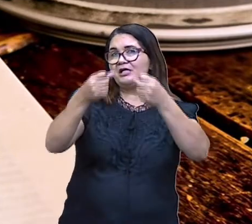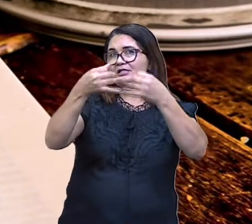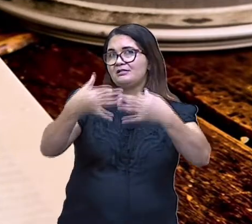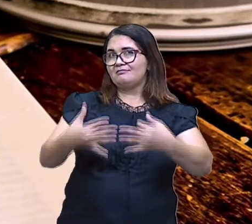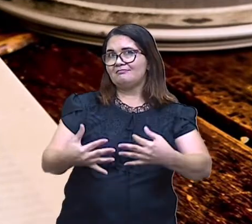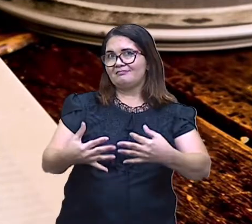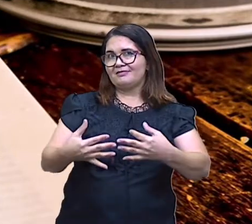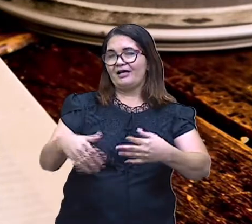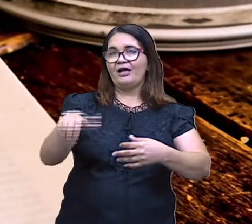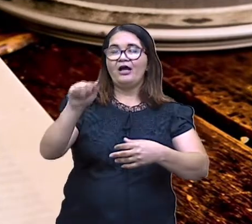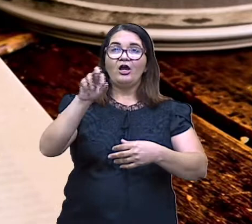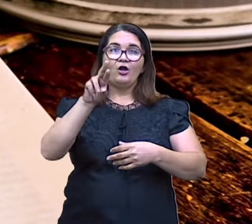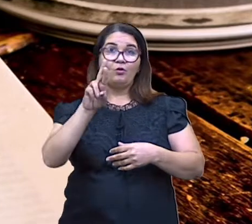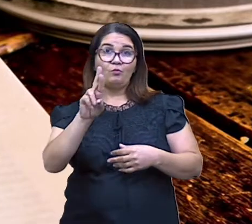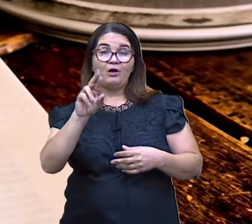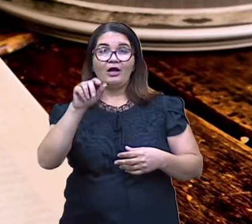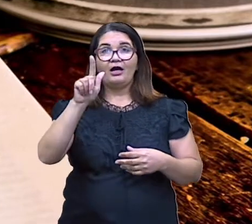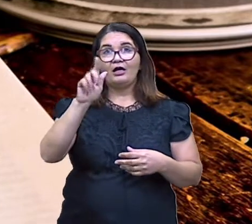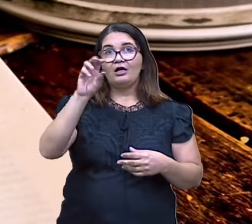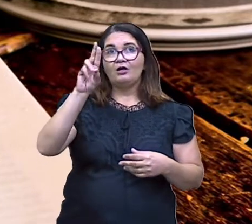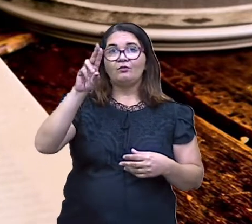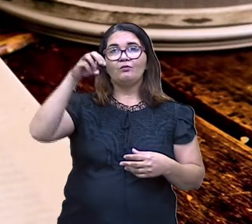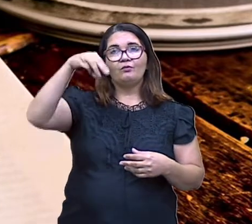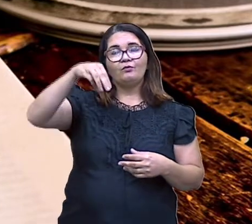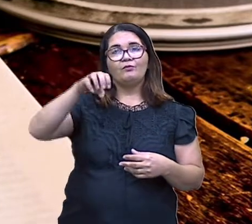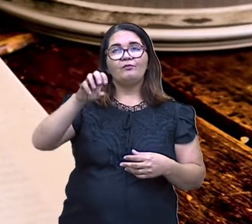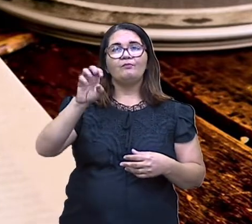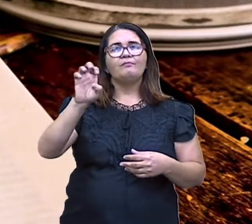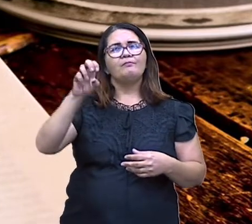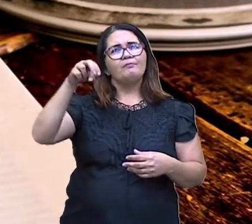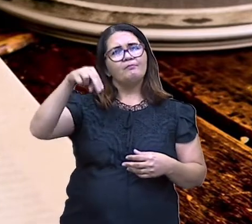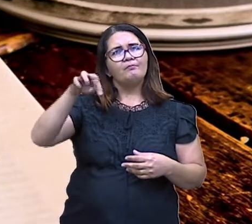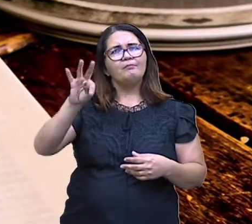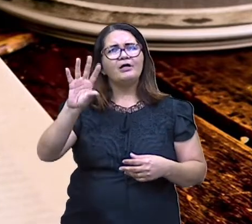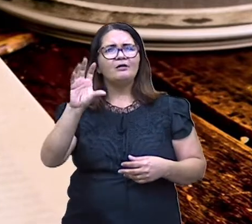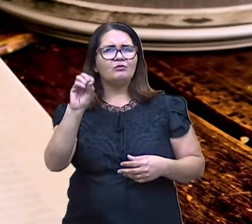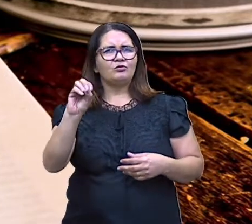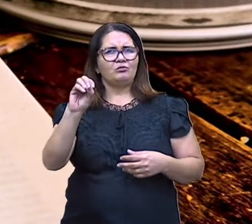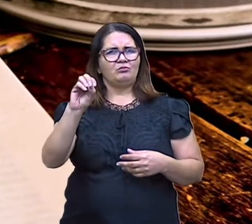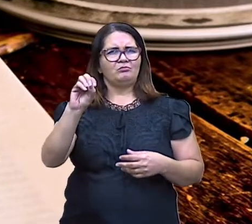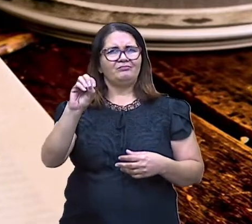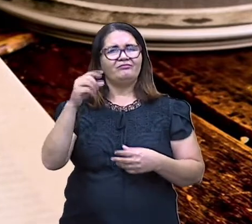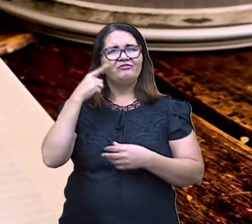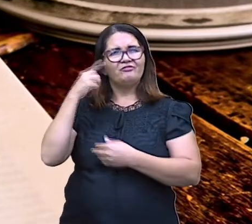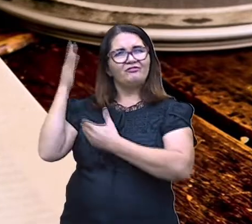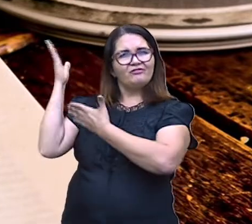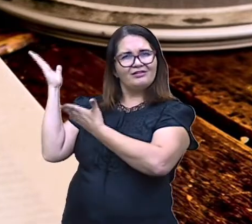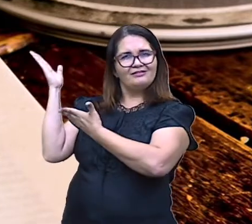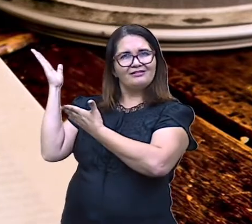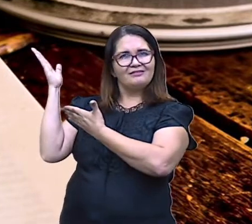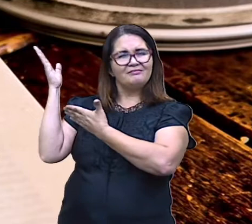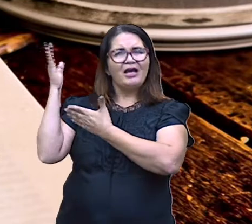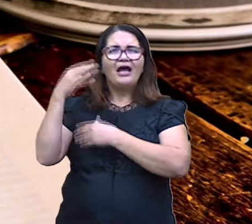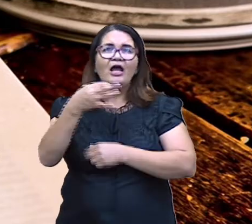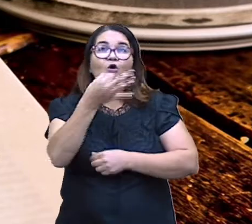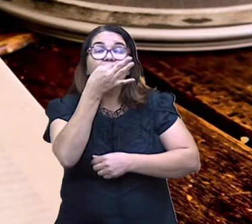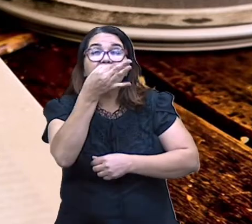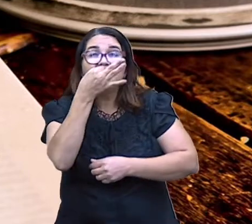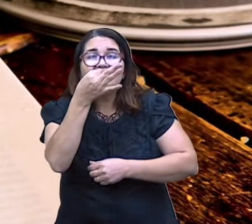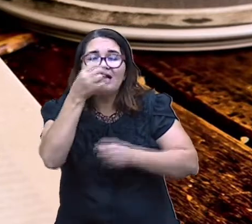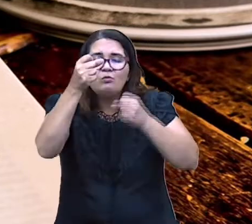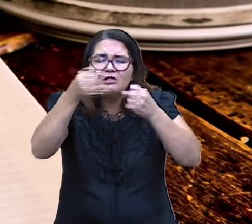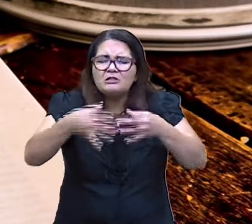Porque nesse argumento deve conter as ações e pode ter também indicações de fala, né? Caso seja importante